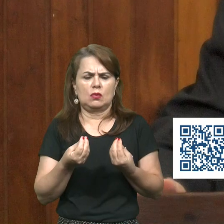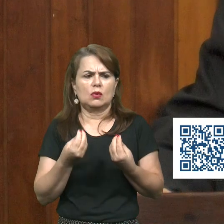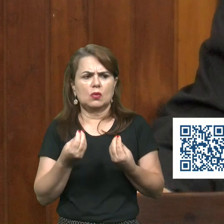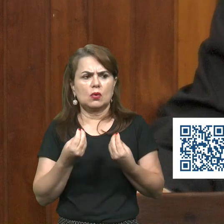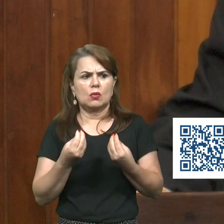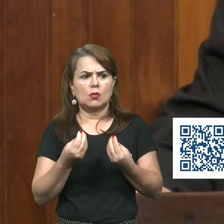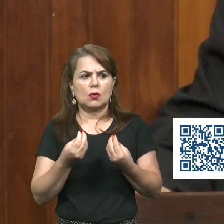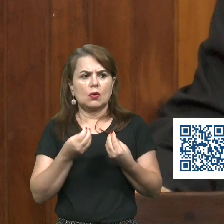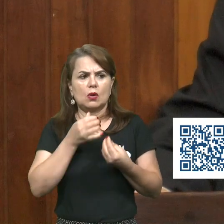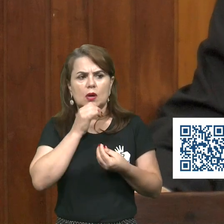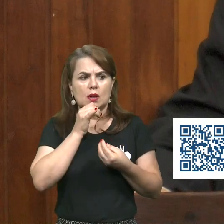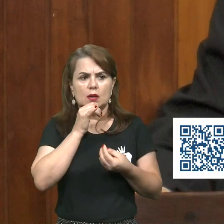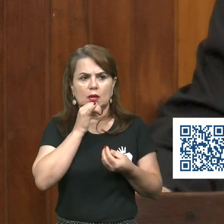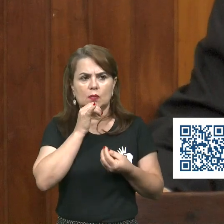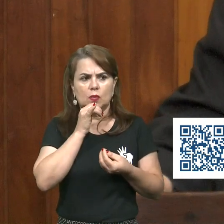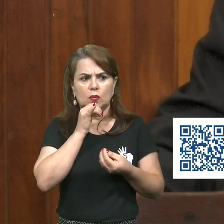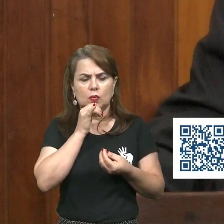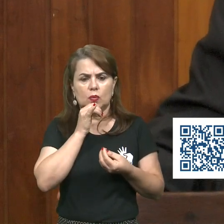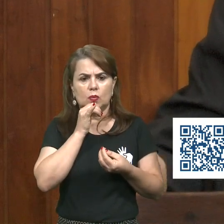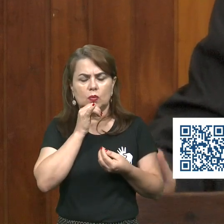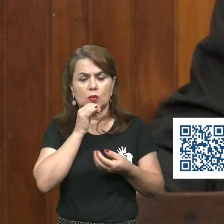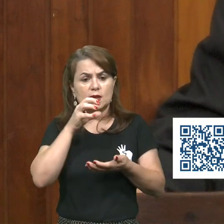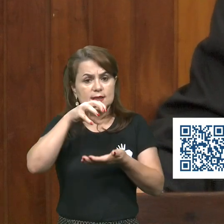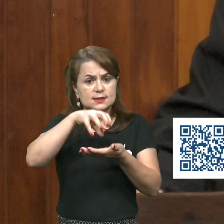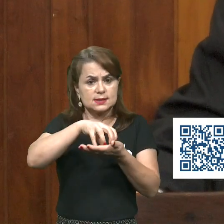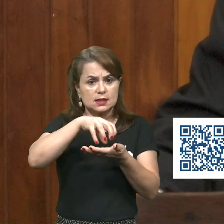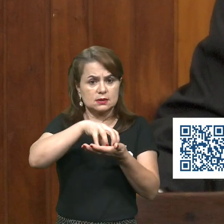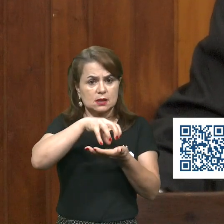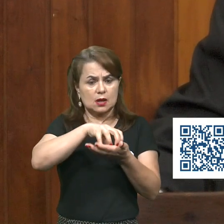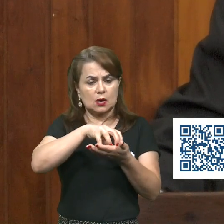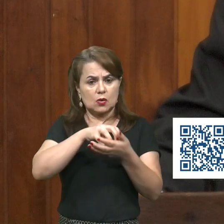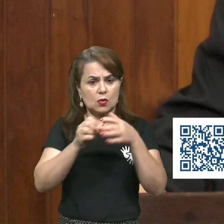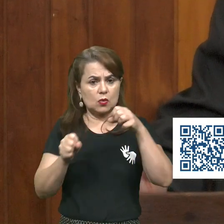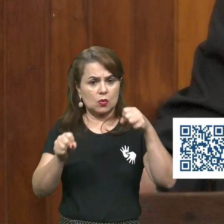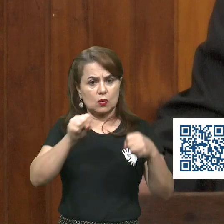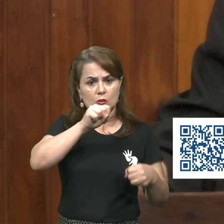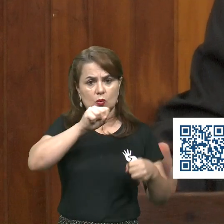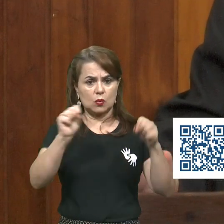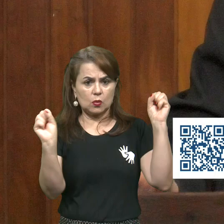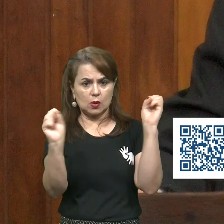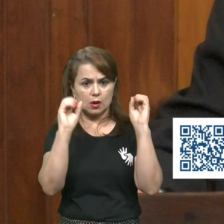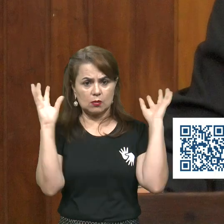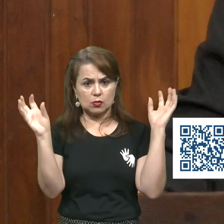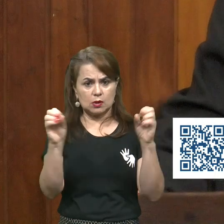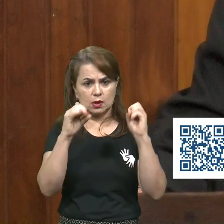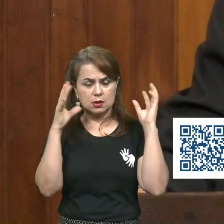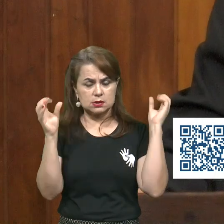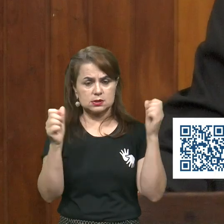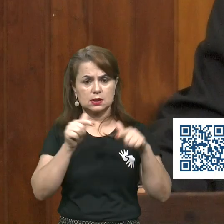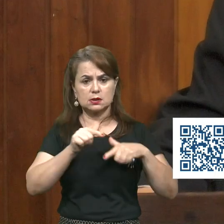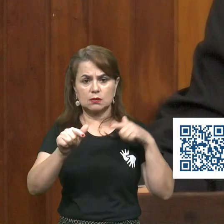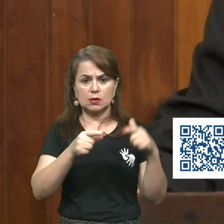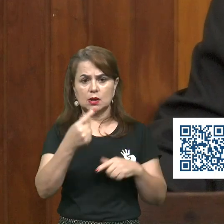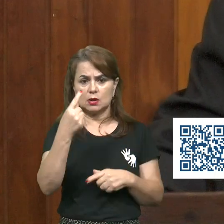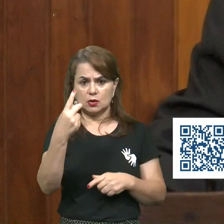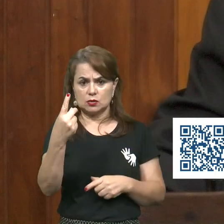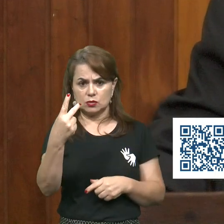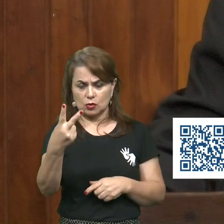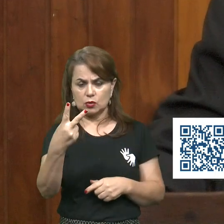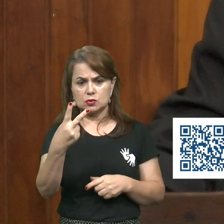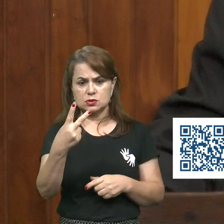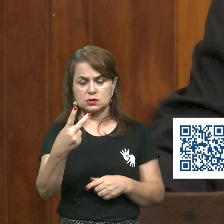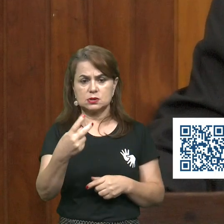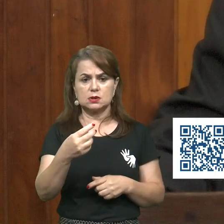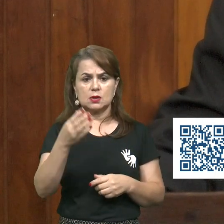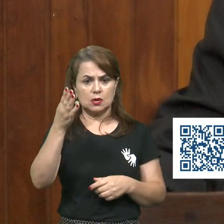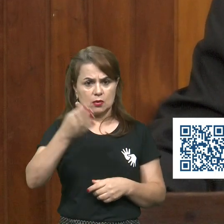não é possível, por exemplo, na central de ambulâncias, que é 12 por 36, que o cidadão